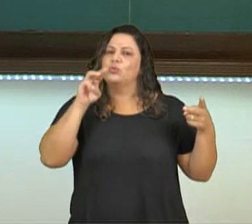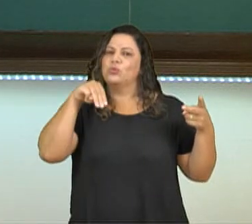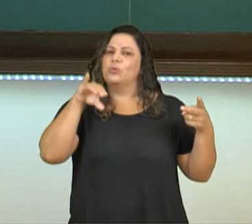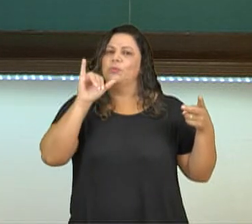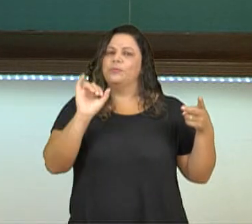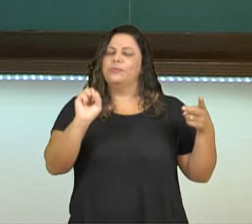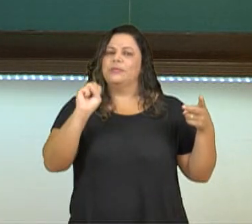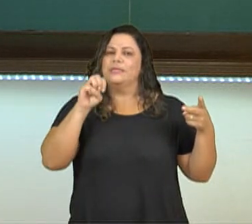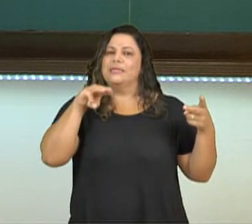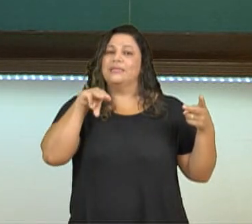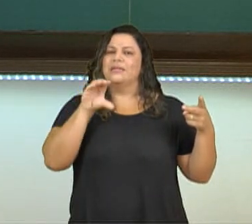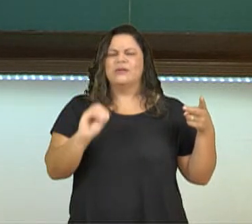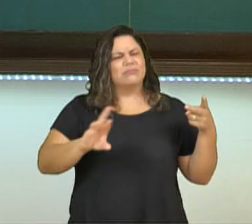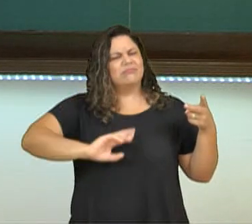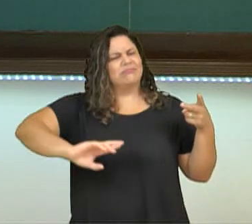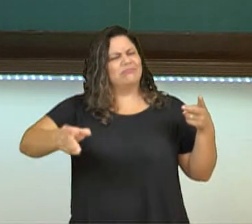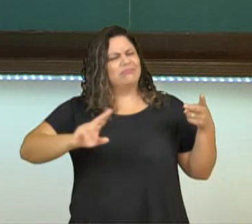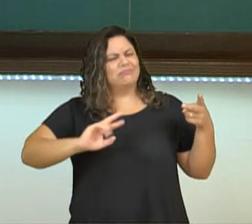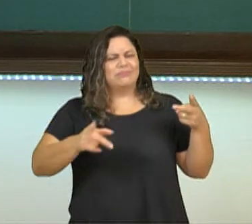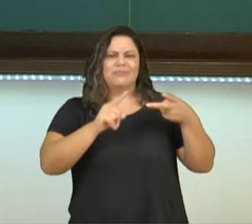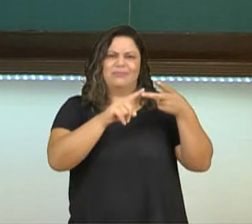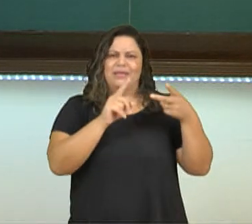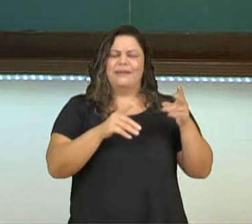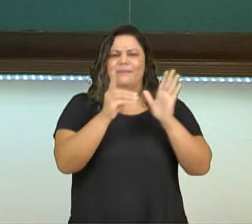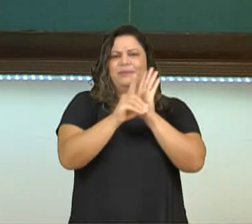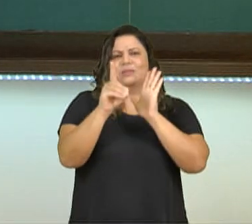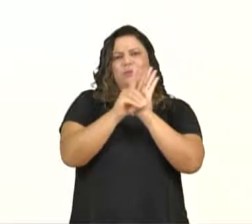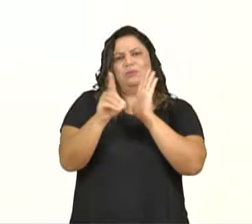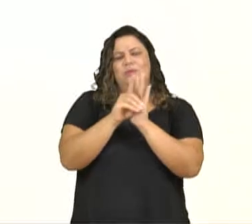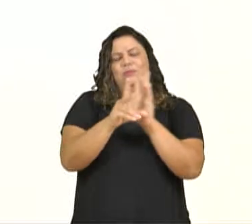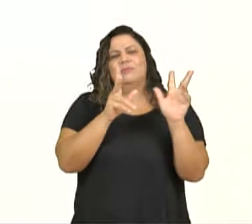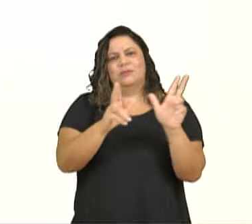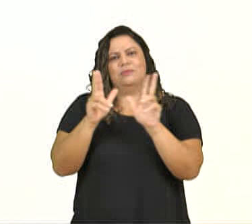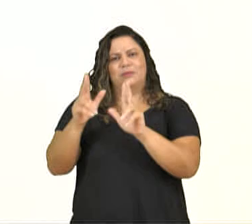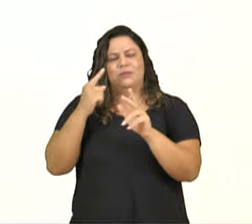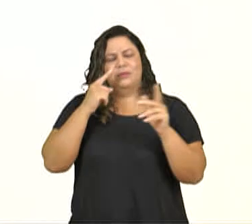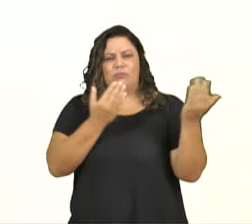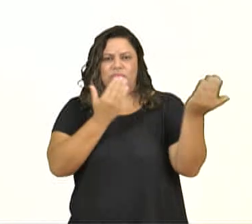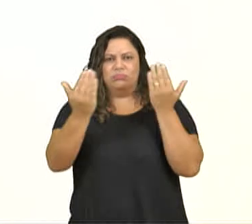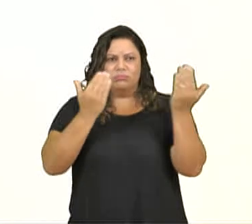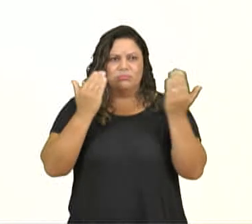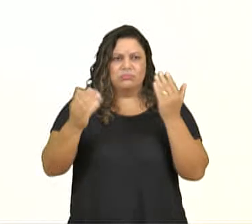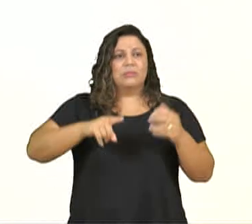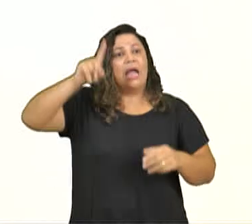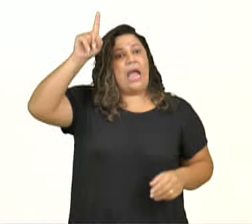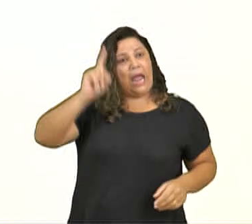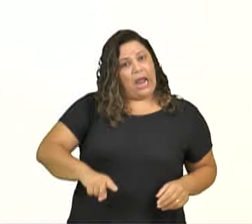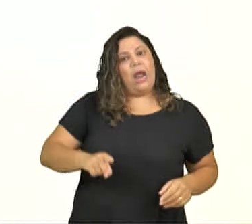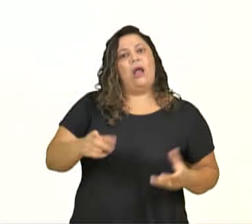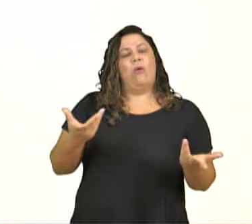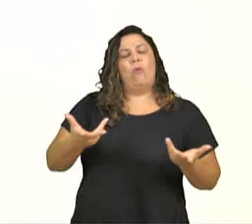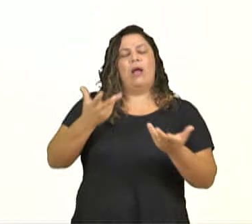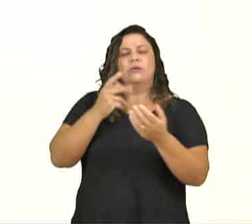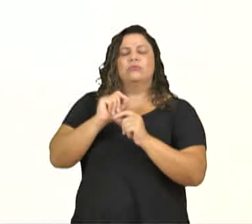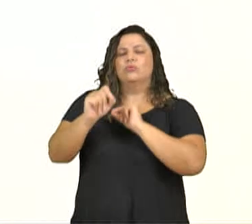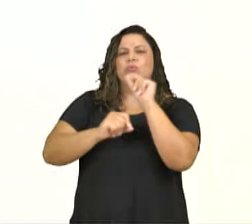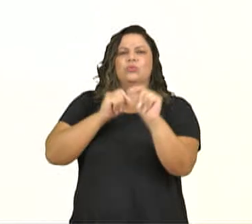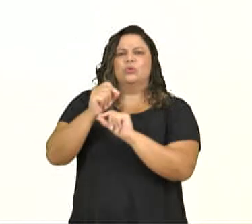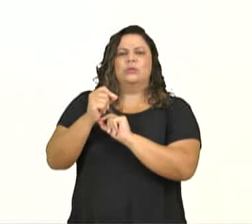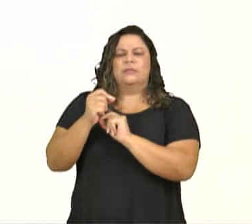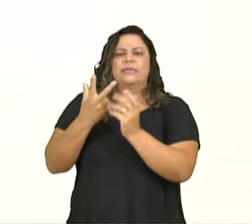pouquinho diferente, que segundo esse mesmo dicionário Michaelis, você confere aí na tela que é o ato ou efeito de